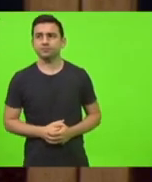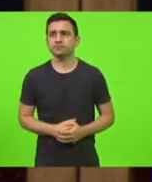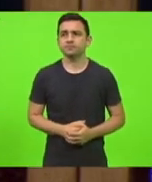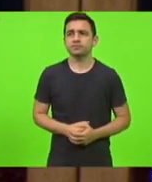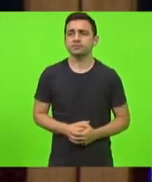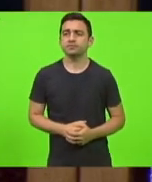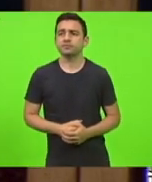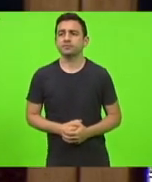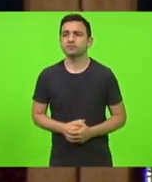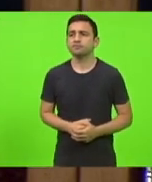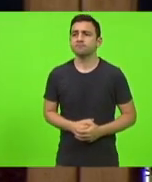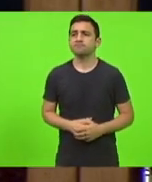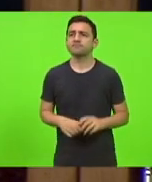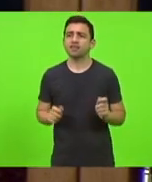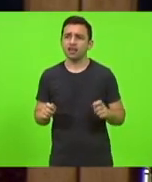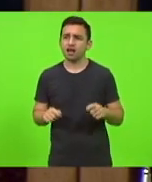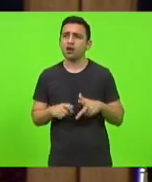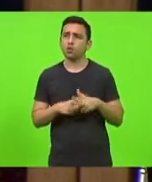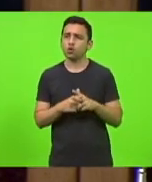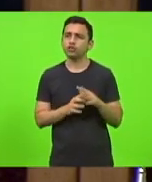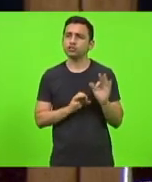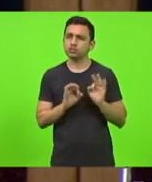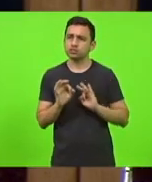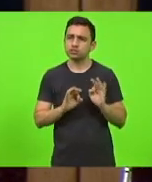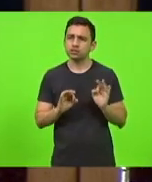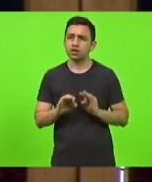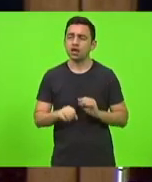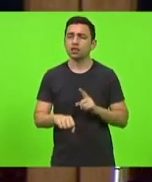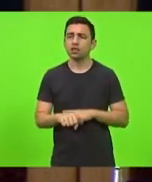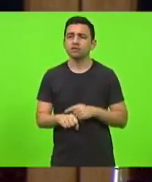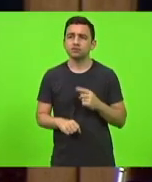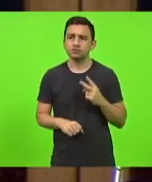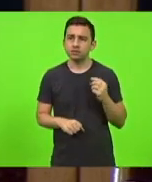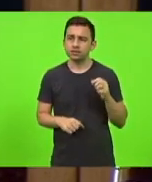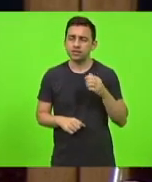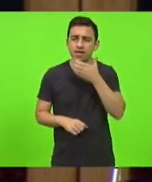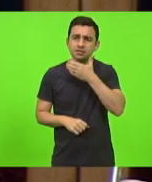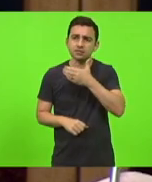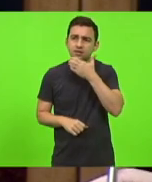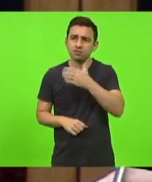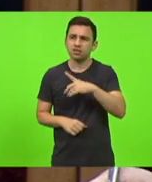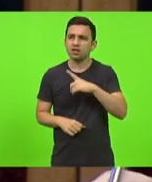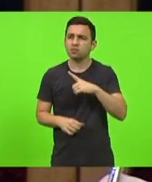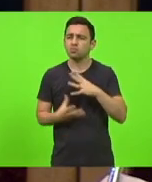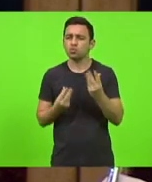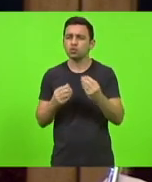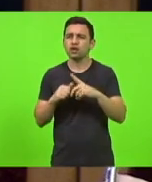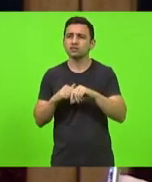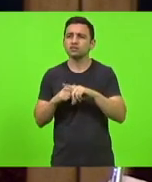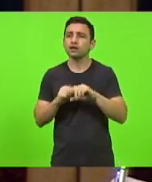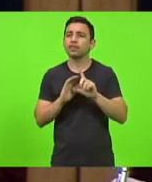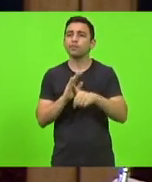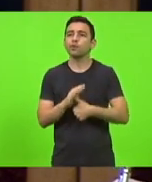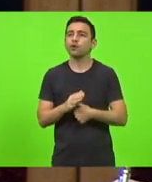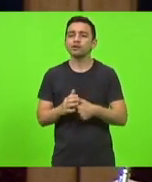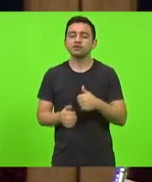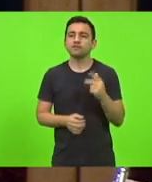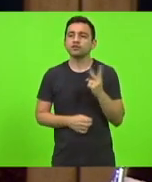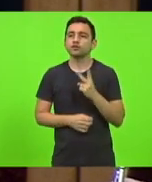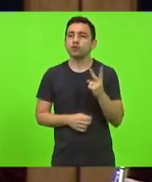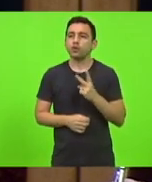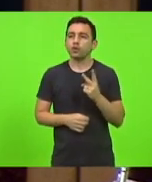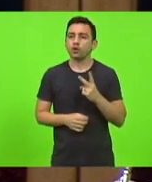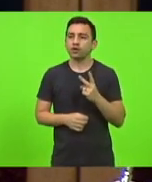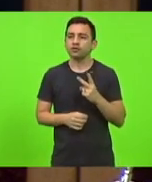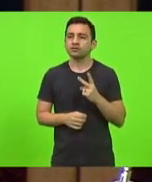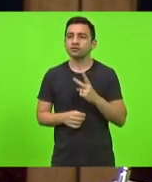Até o dia 21 de dezembro, infelizmente, muitos desses artigos vão passar. Mas aí dia 22 se dá um pau na imprensa, mas